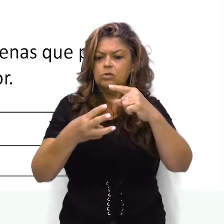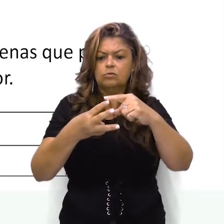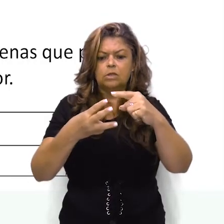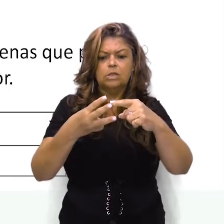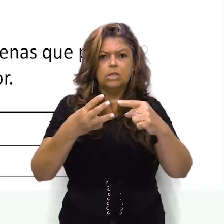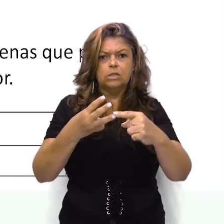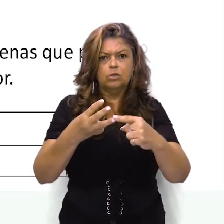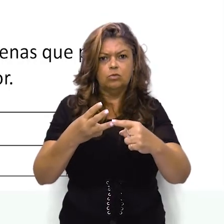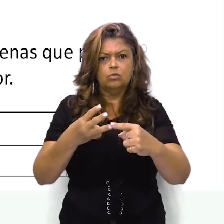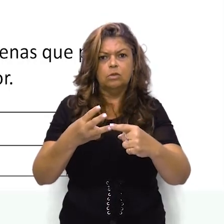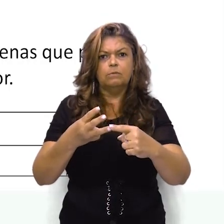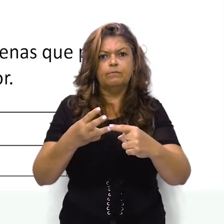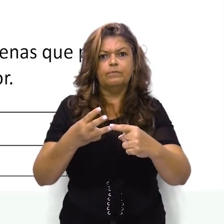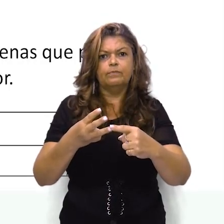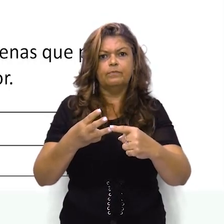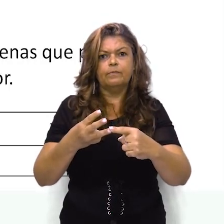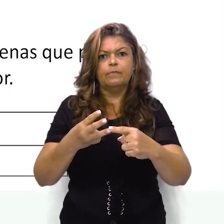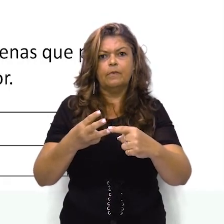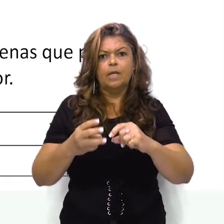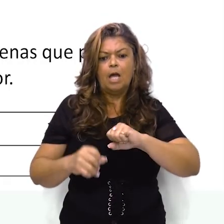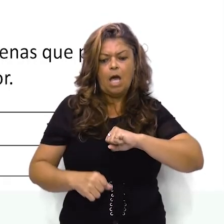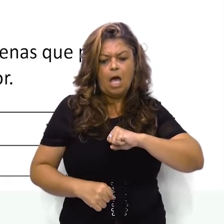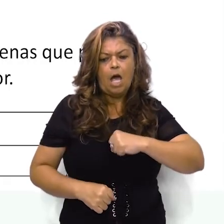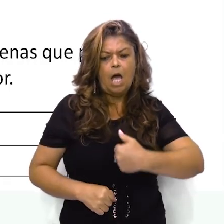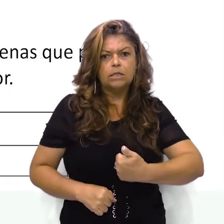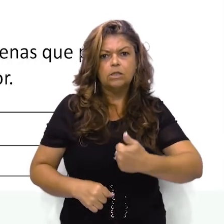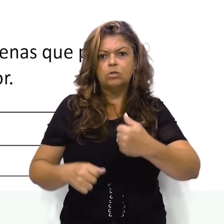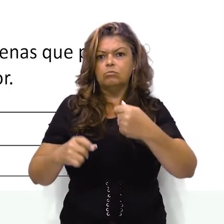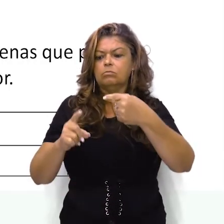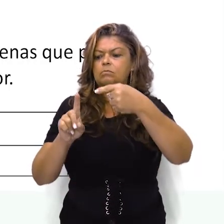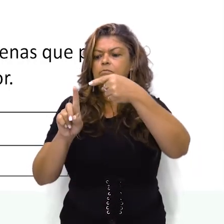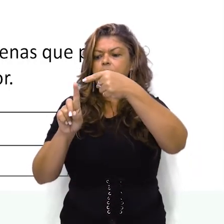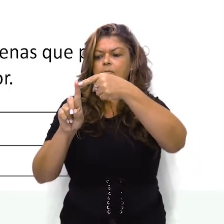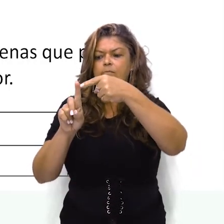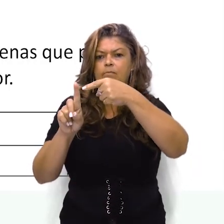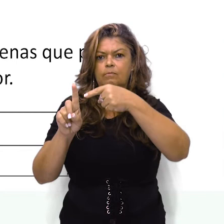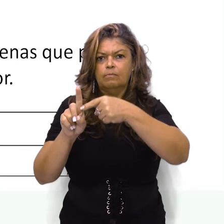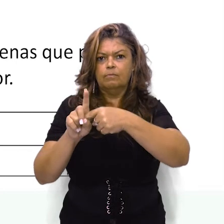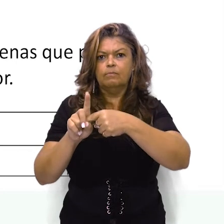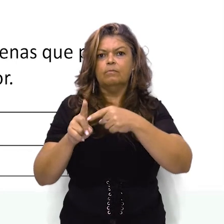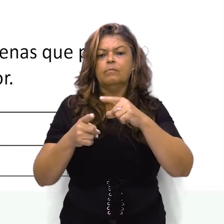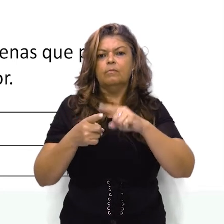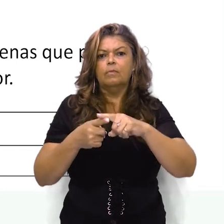Então, 3 atitudes éticas das tradições religiosas africanas,